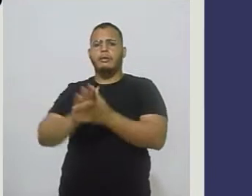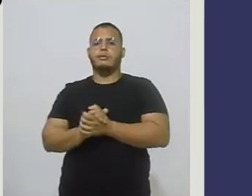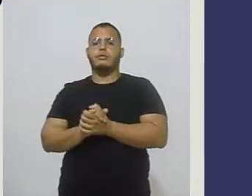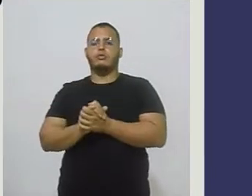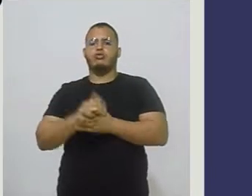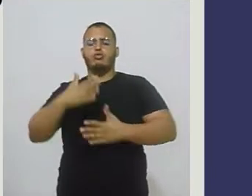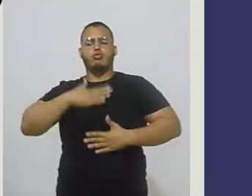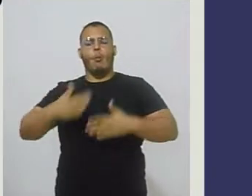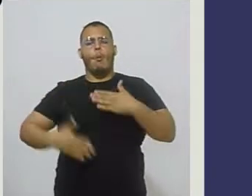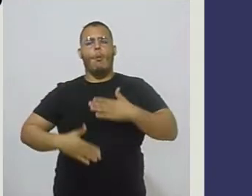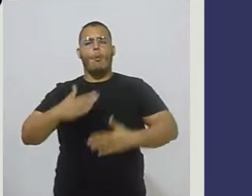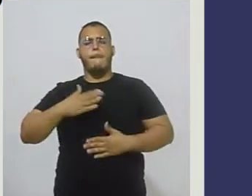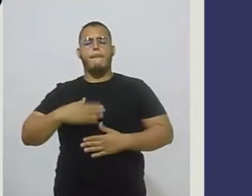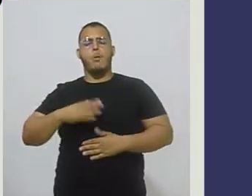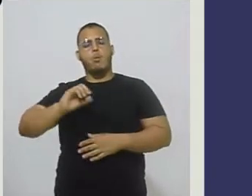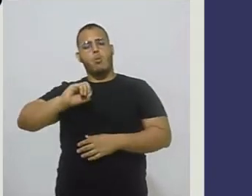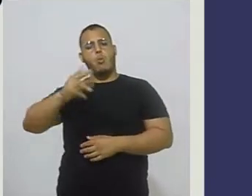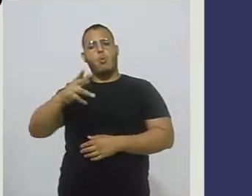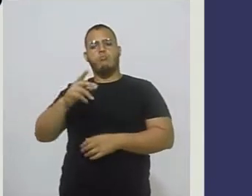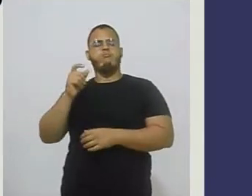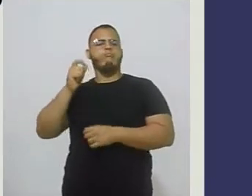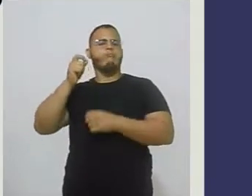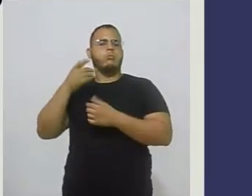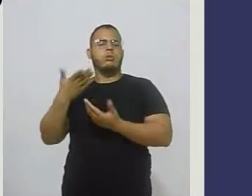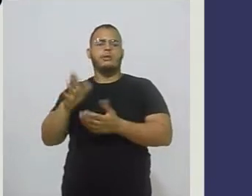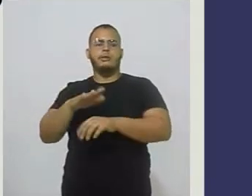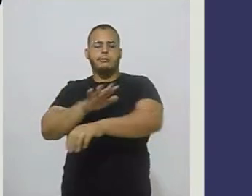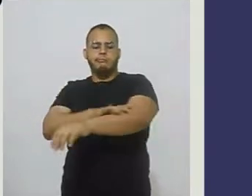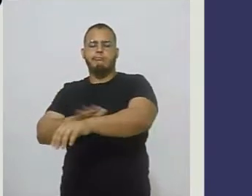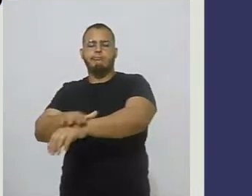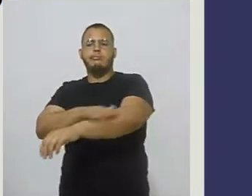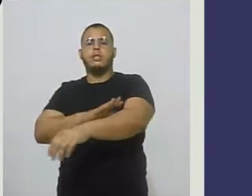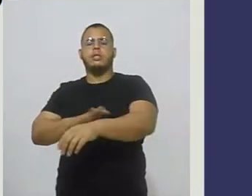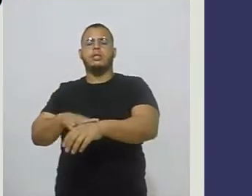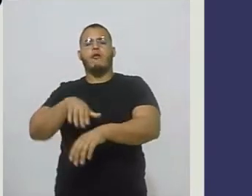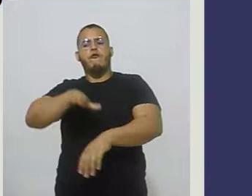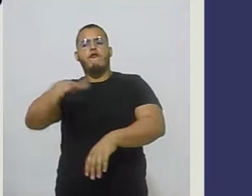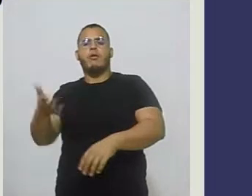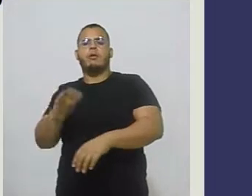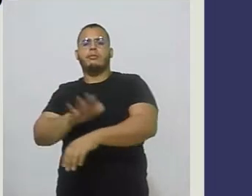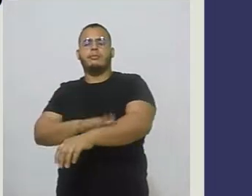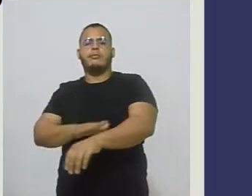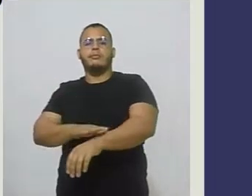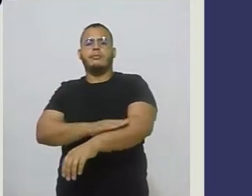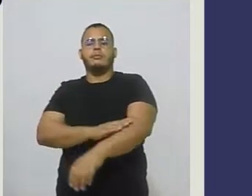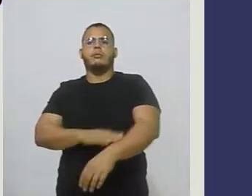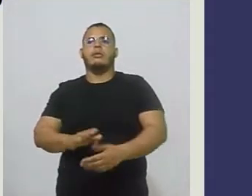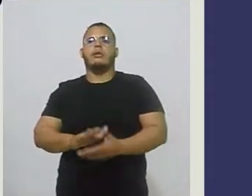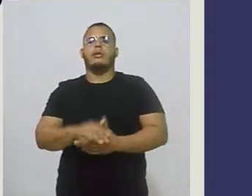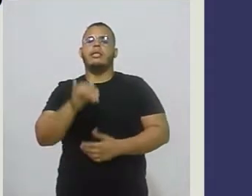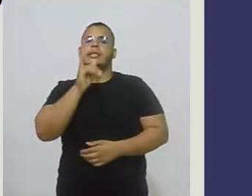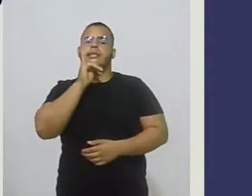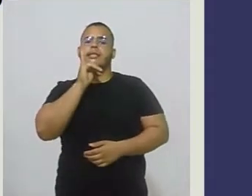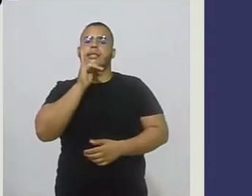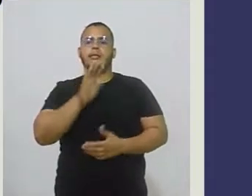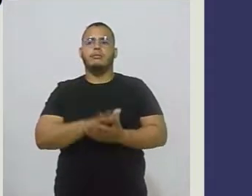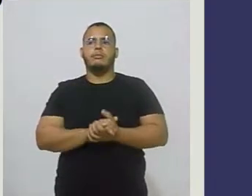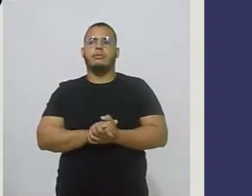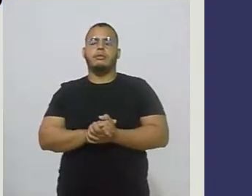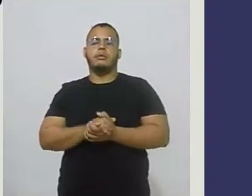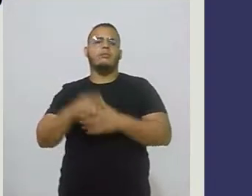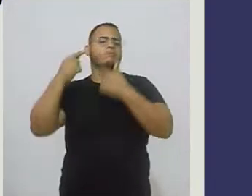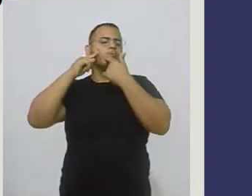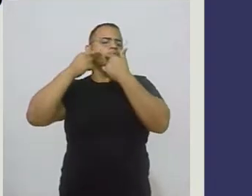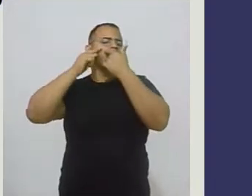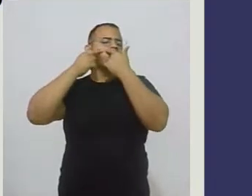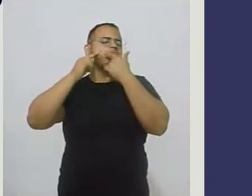do corpo ou na superfície do corpo. Exemplo, glândulas sebáceas, certo? Que, por exemplo, onde tem aqui as nossas espinhas e